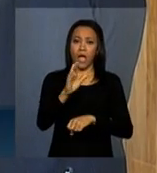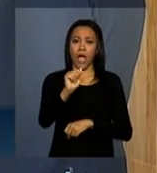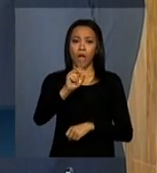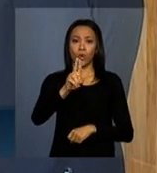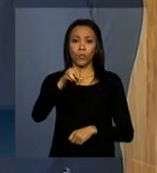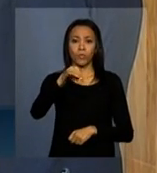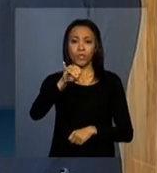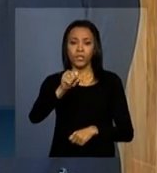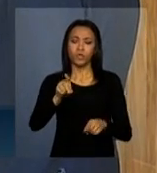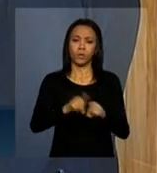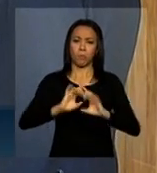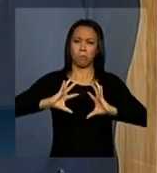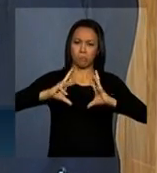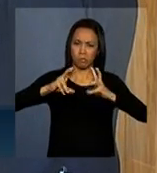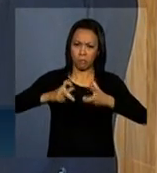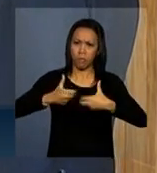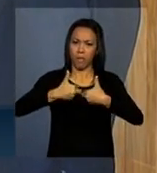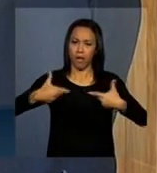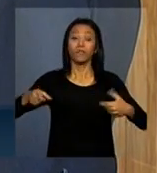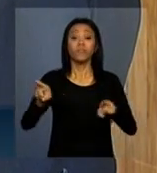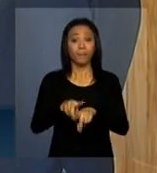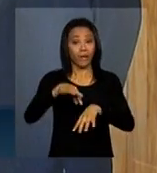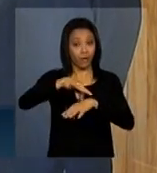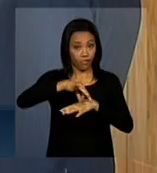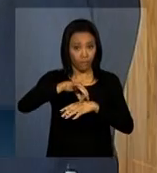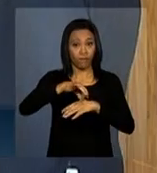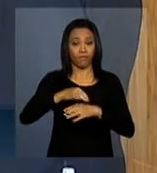máquinas mecânicas e carnes.